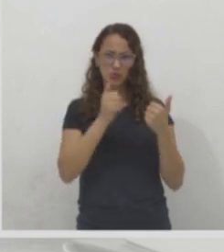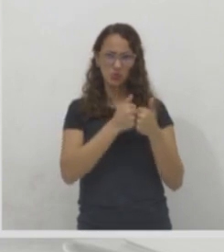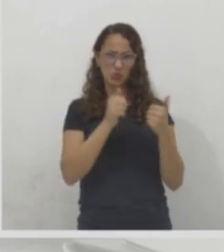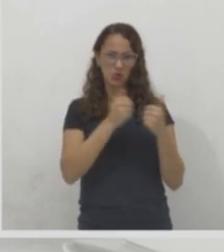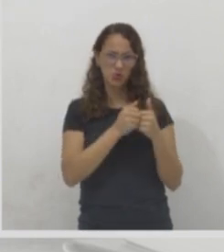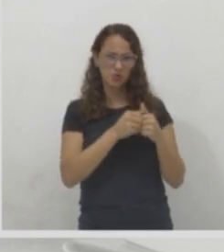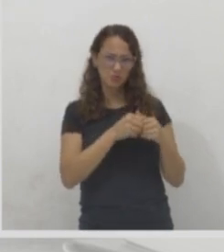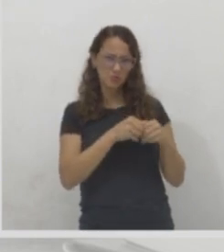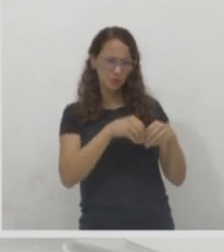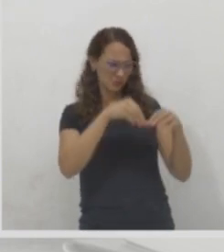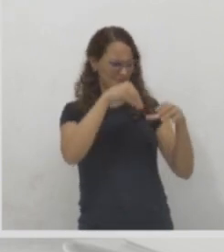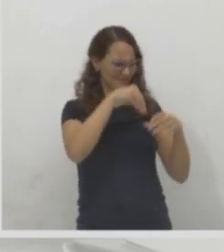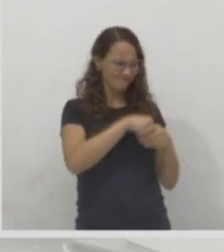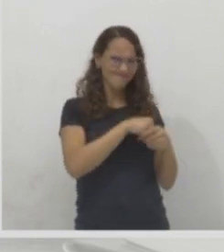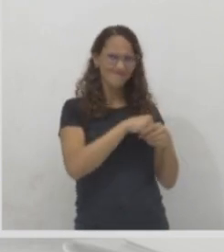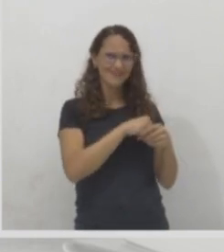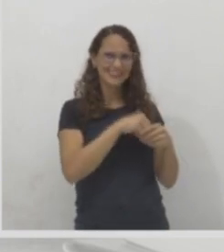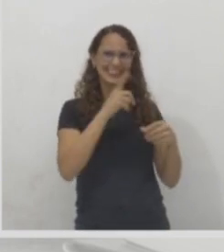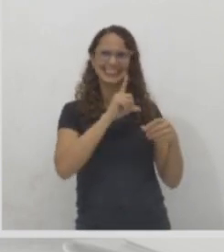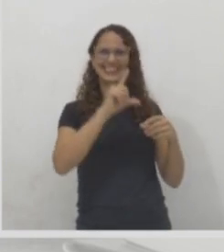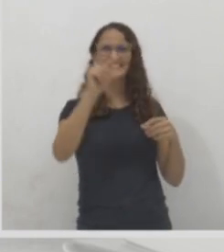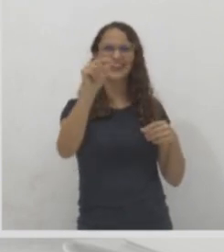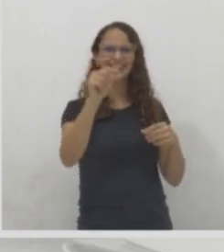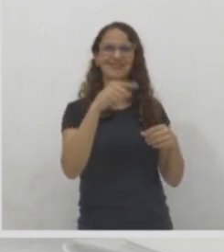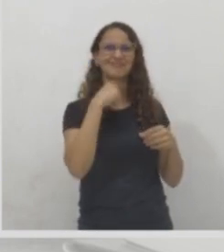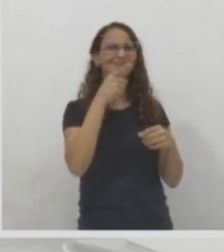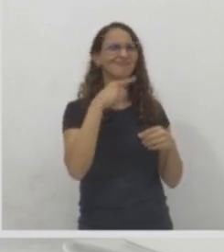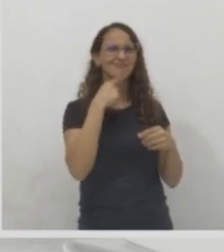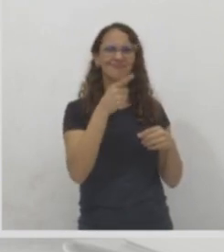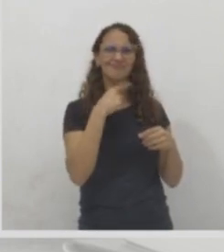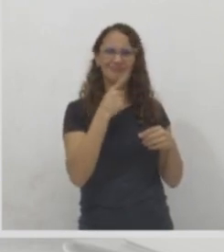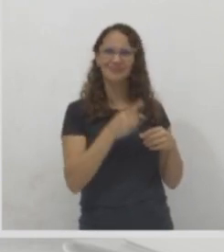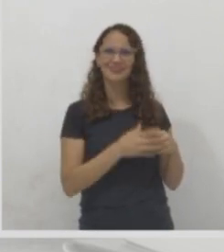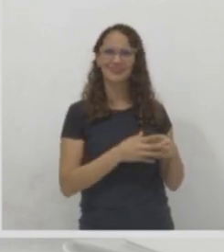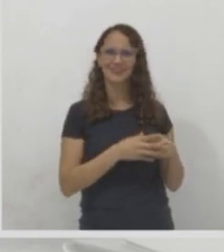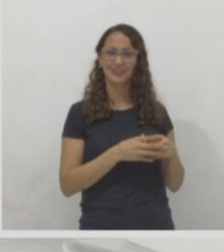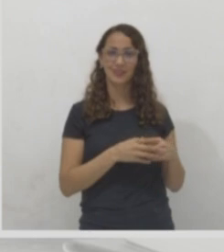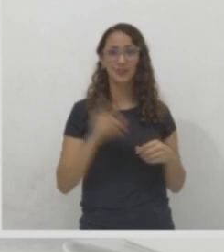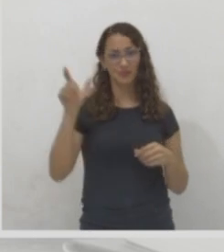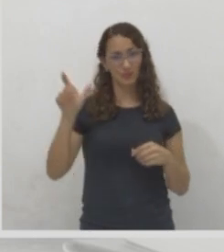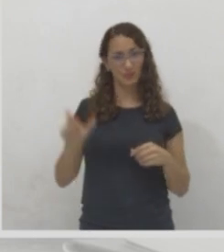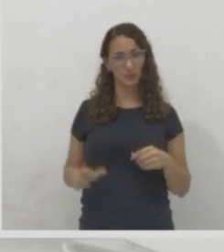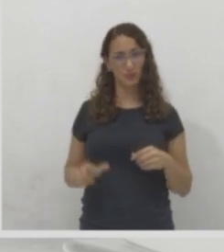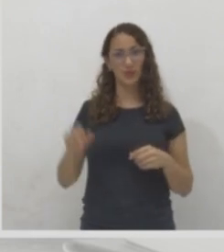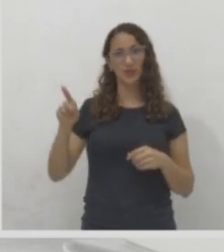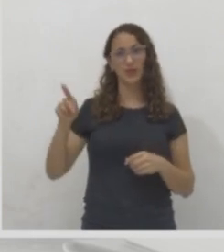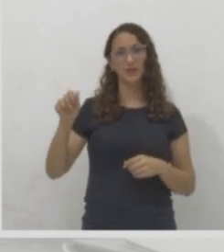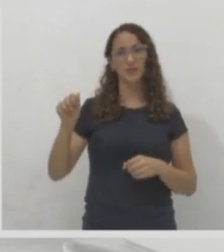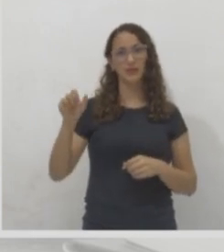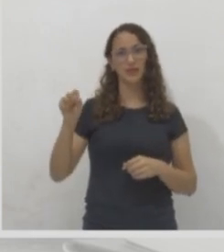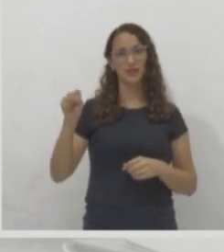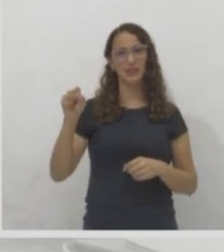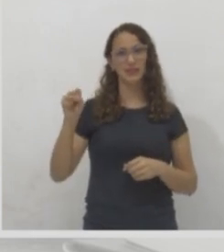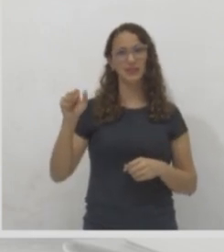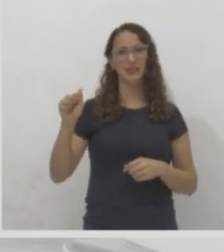o que eu estou dizendo aqui? Eu tenho um sujeito, passageiros,